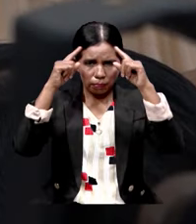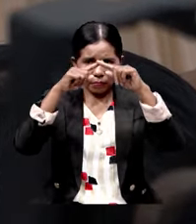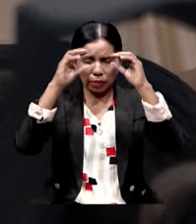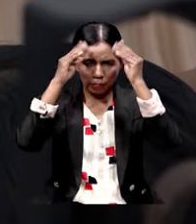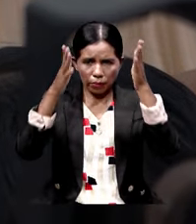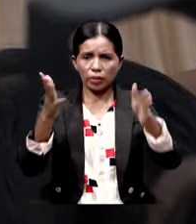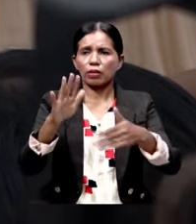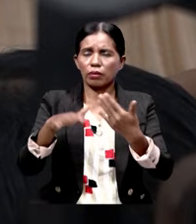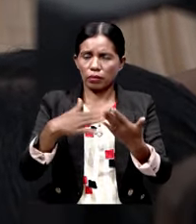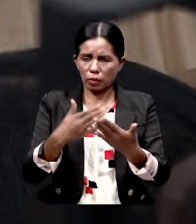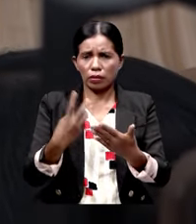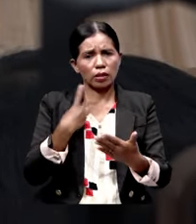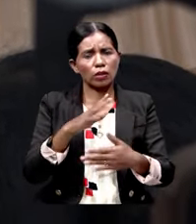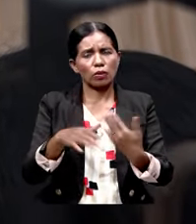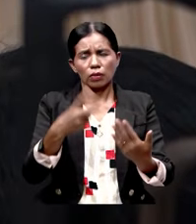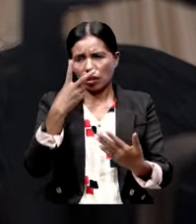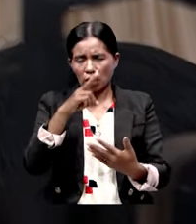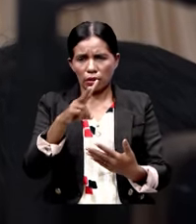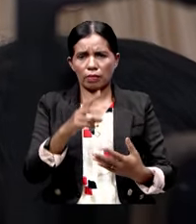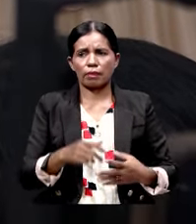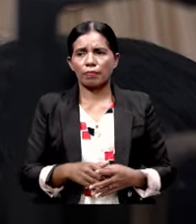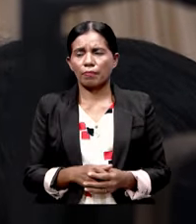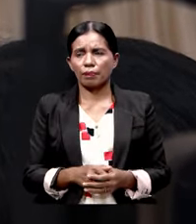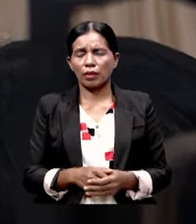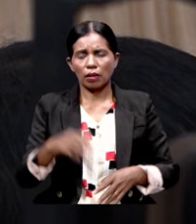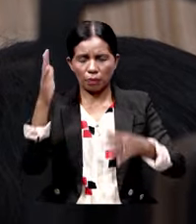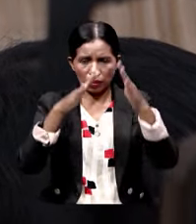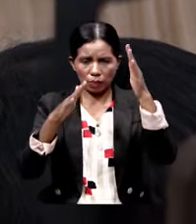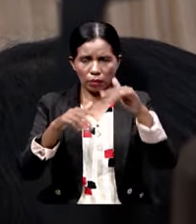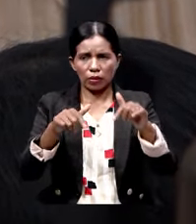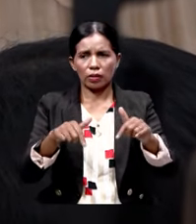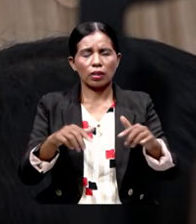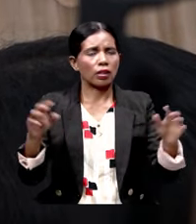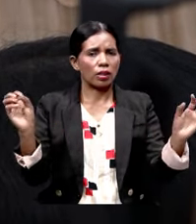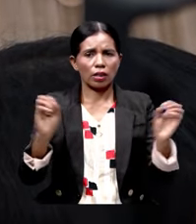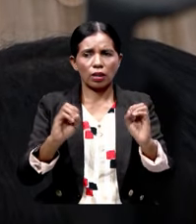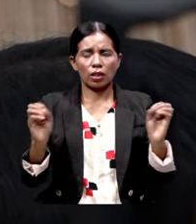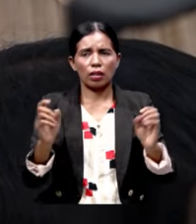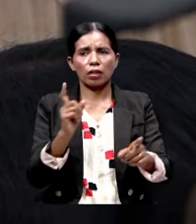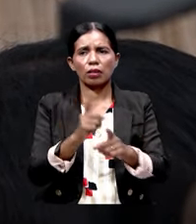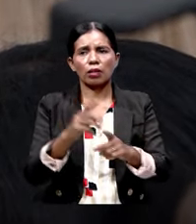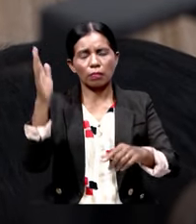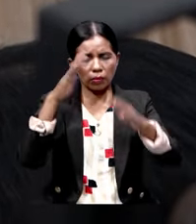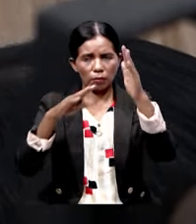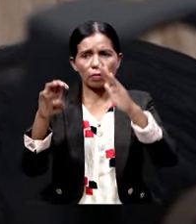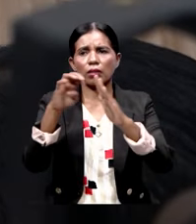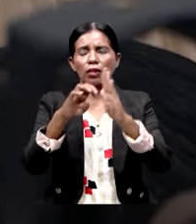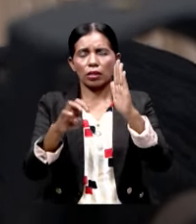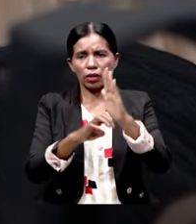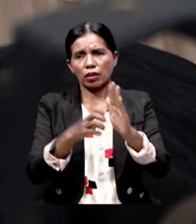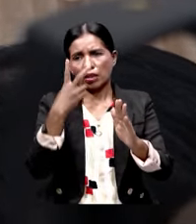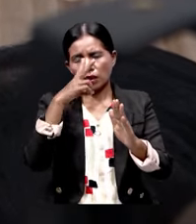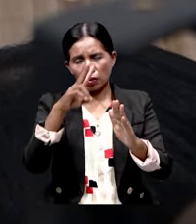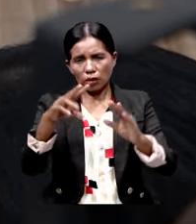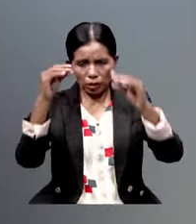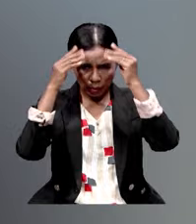Sira e te hoto acompanha problema ele ne laos ne problema estar ninian atu hare ninian